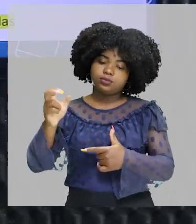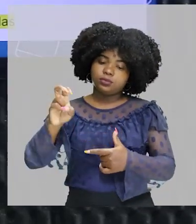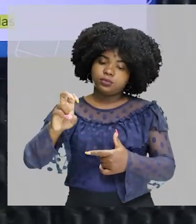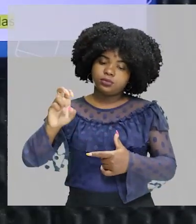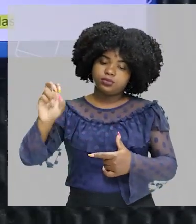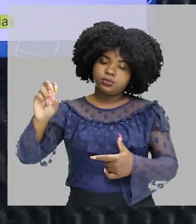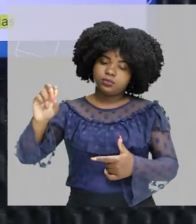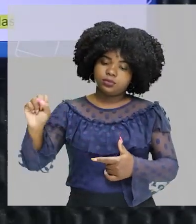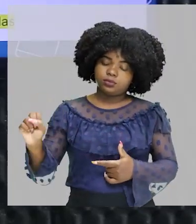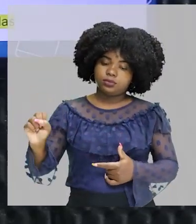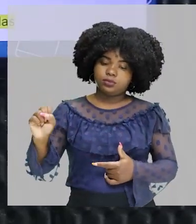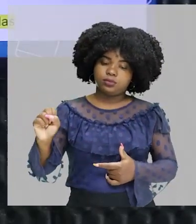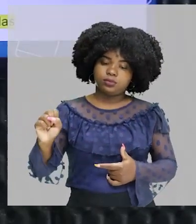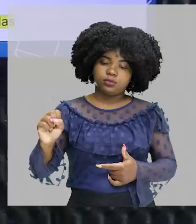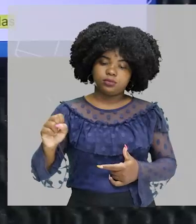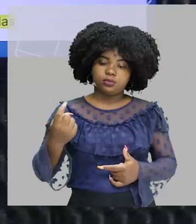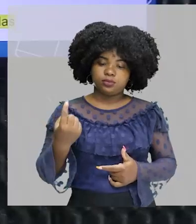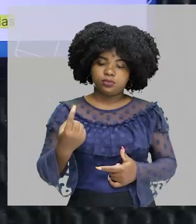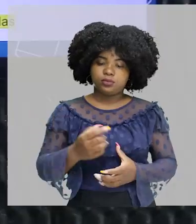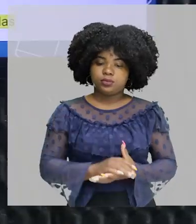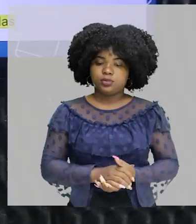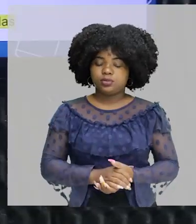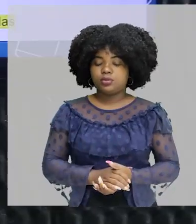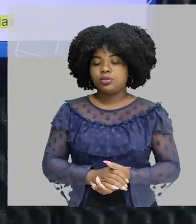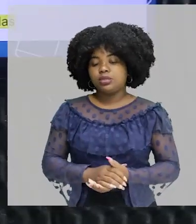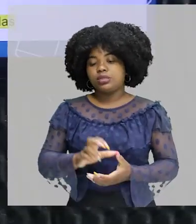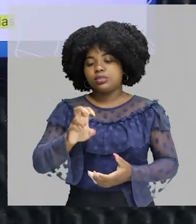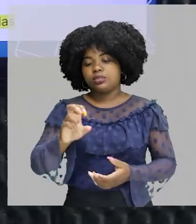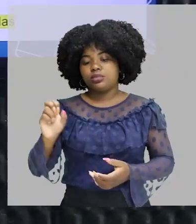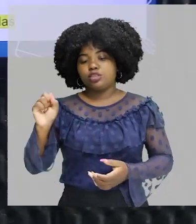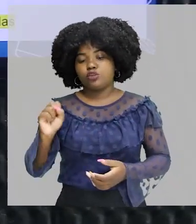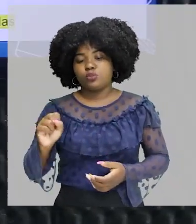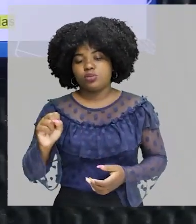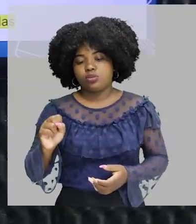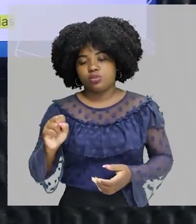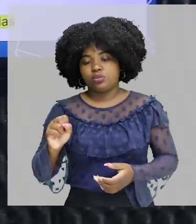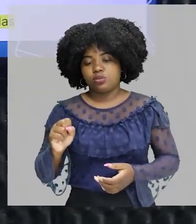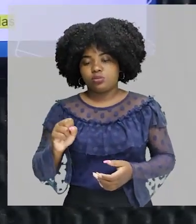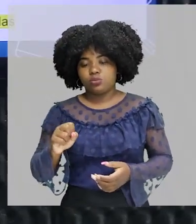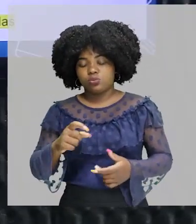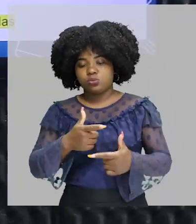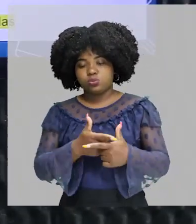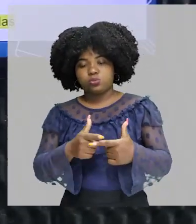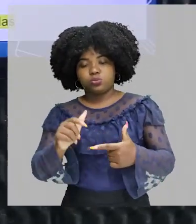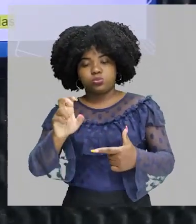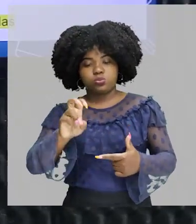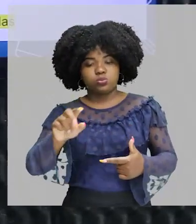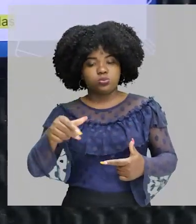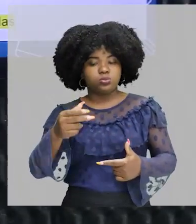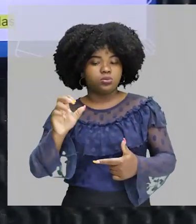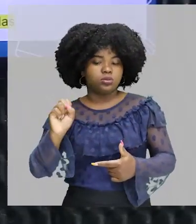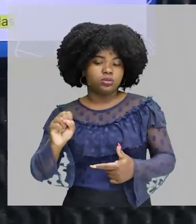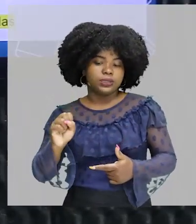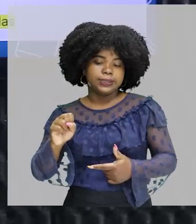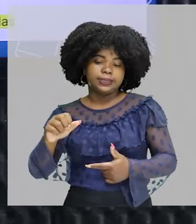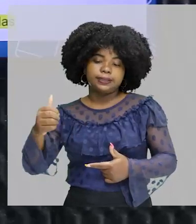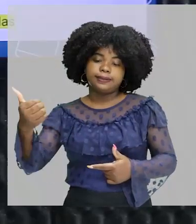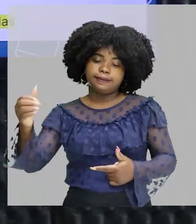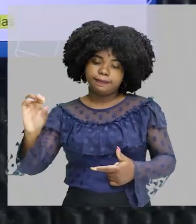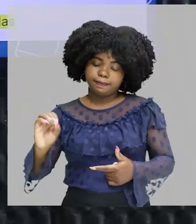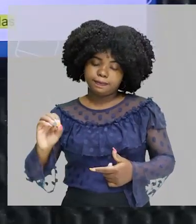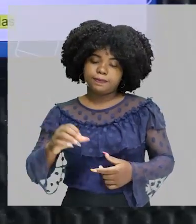1. 58 dividido por 5,8 vai dar 10, certo? Então, olha